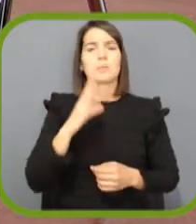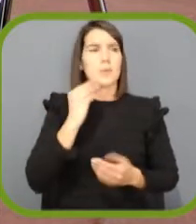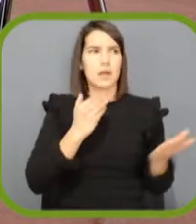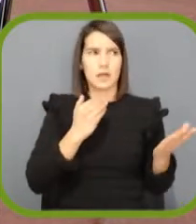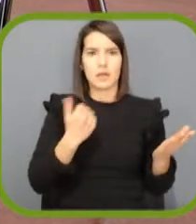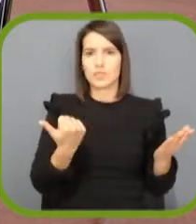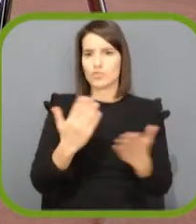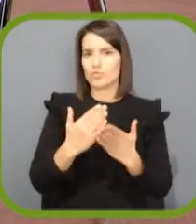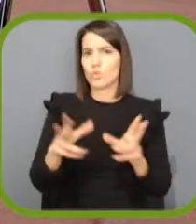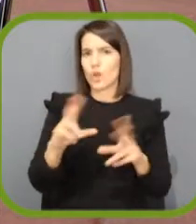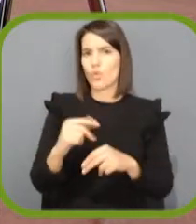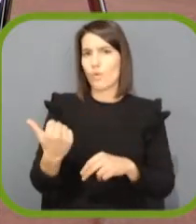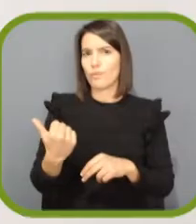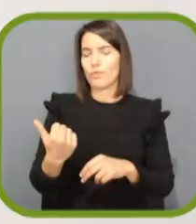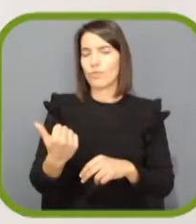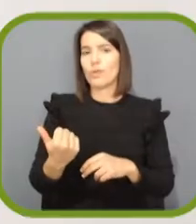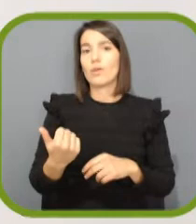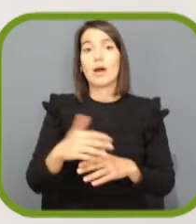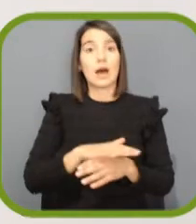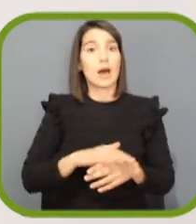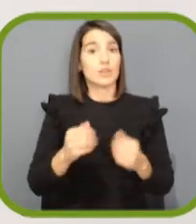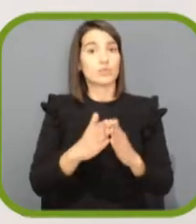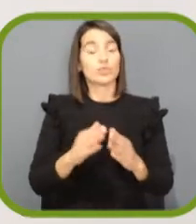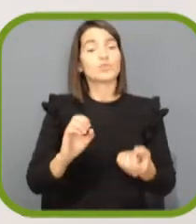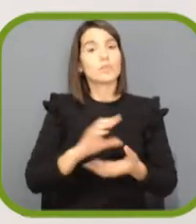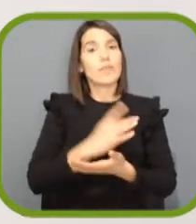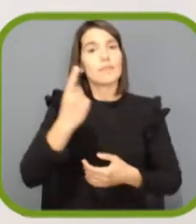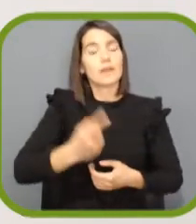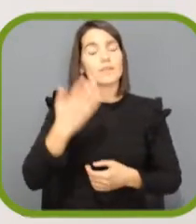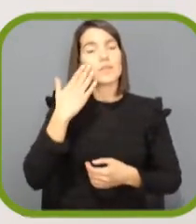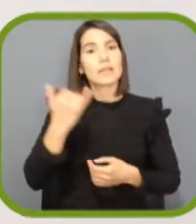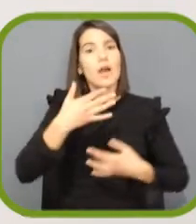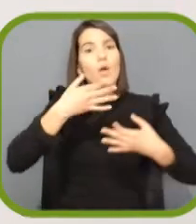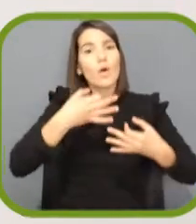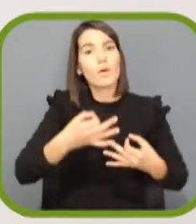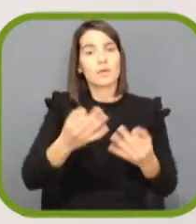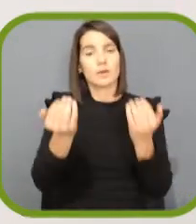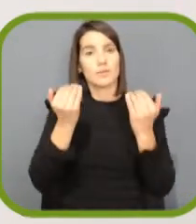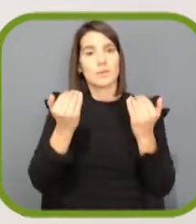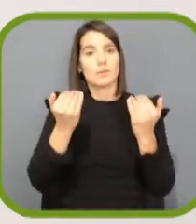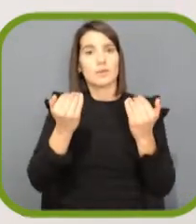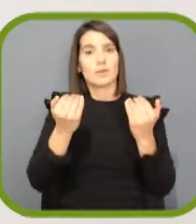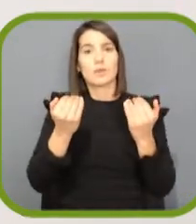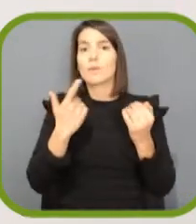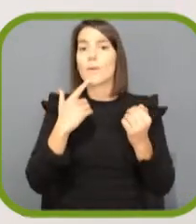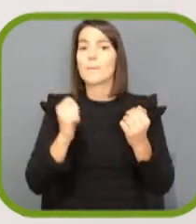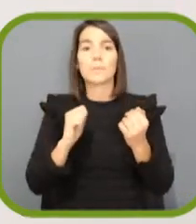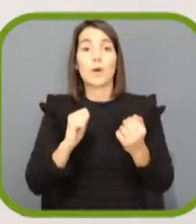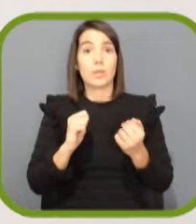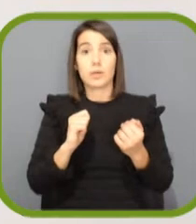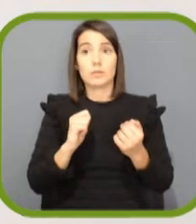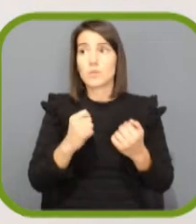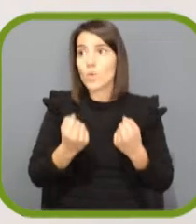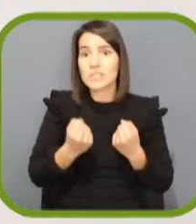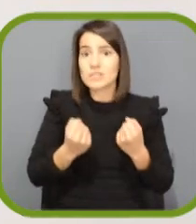é que lhe parece, isto é um estudo completamente novo. Em todas as áreas, o jornalista deve tentar confirmar a informação. Não a